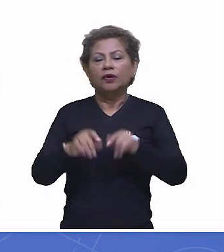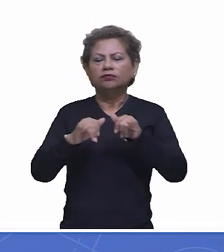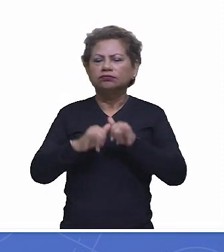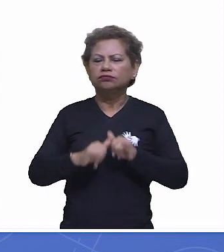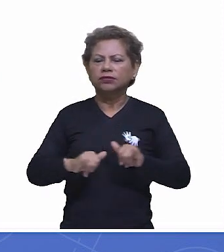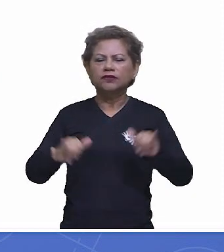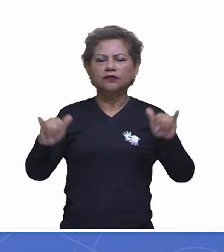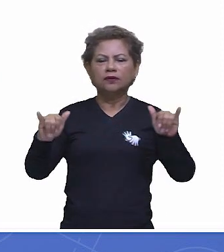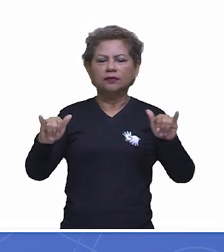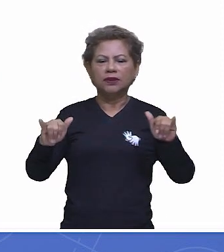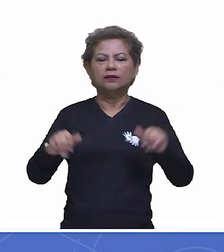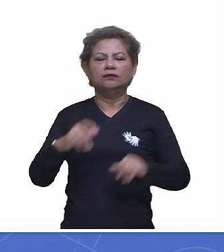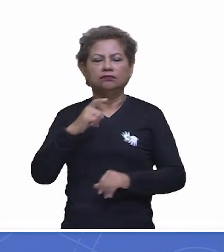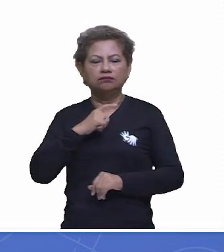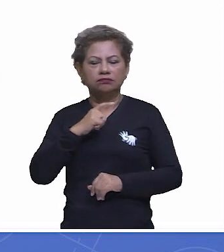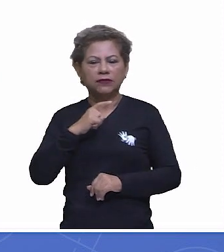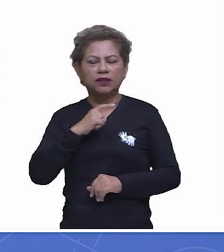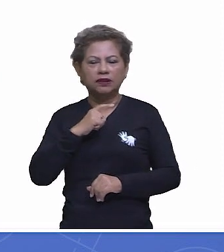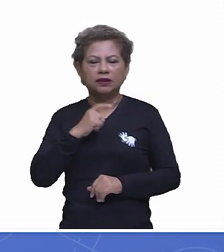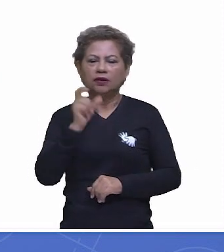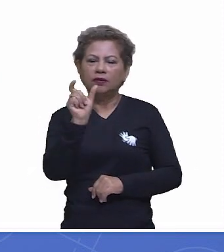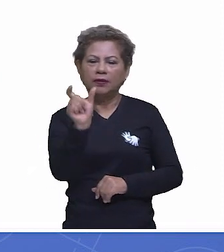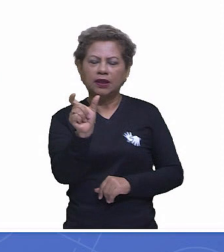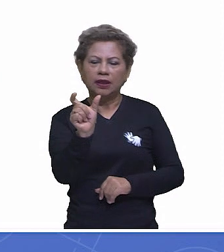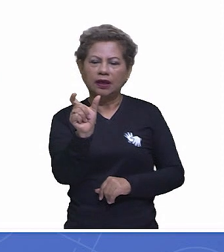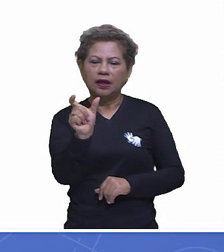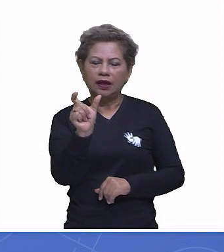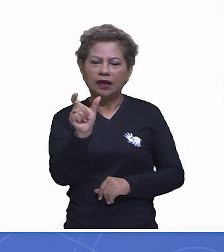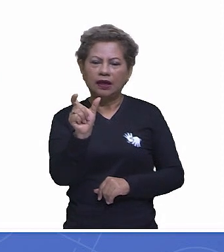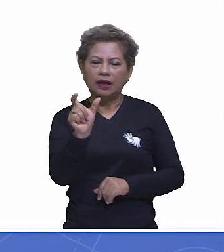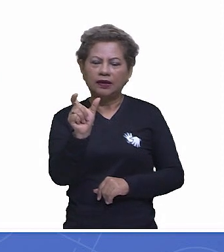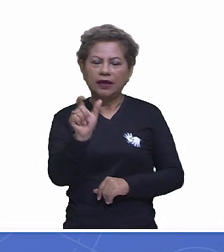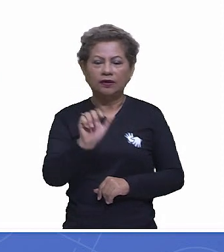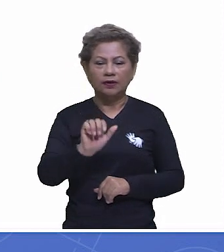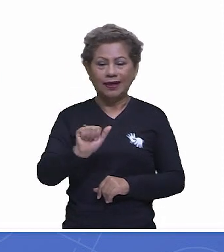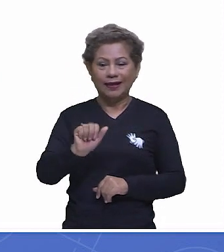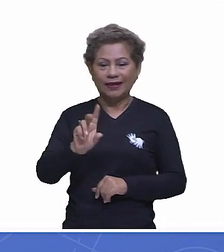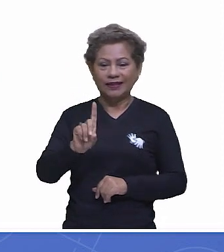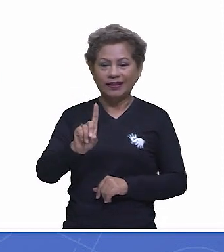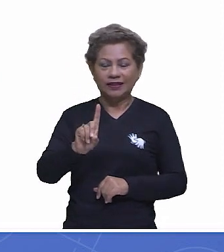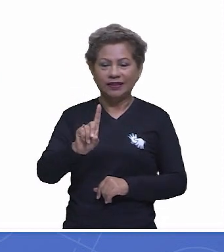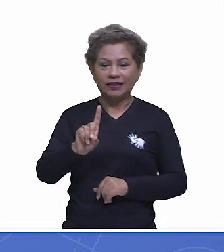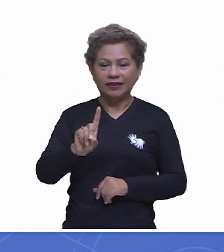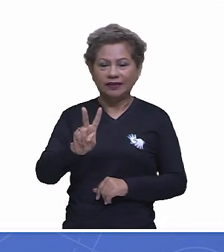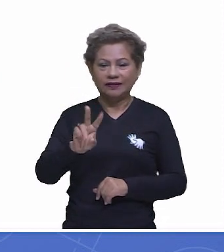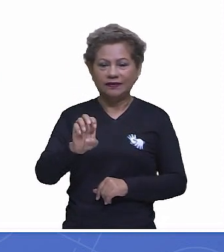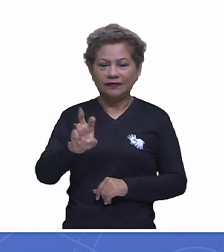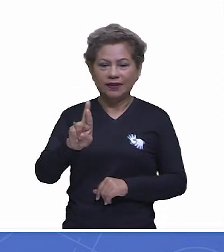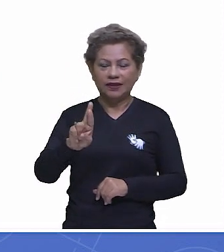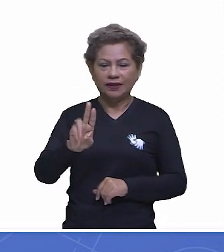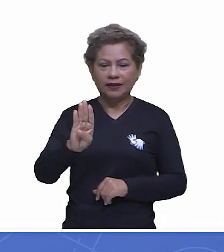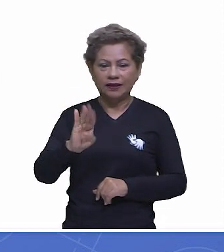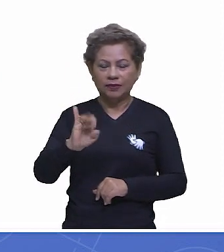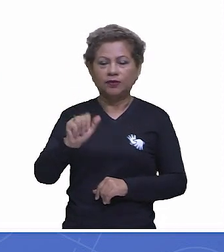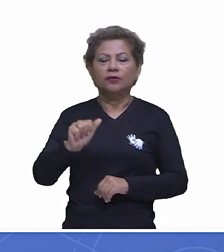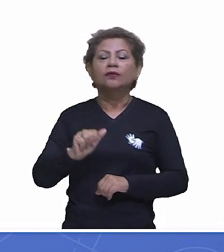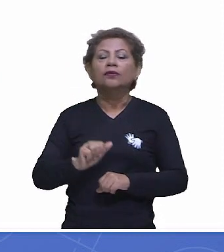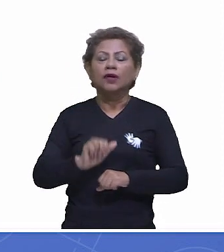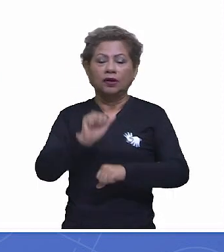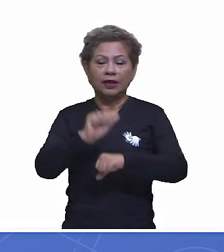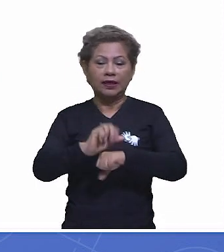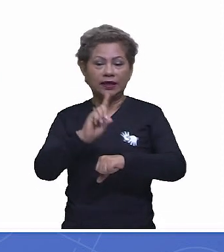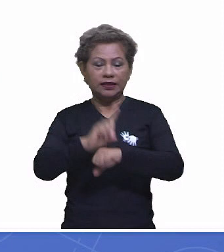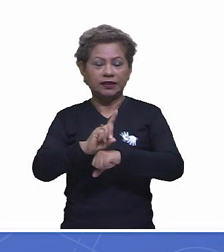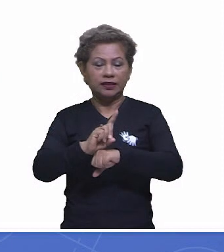temos a palavrinha consequently, que é um advérbio, e essa palavrinha aqui, ela diz muito, ela é muito importante. Se é consequentemente,